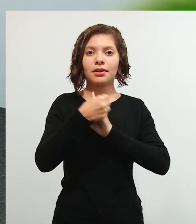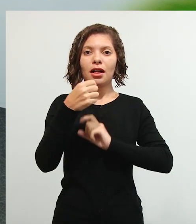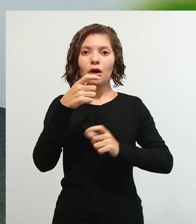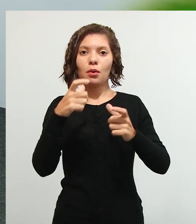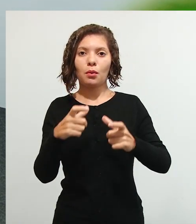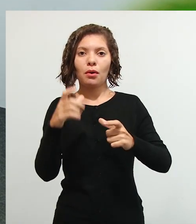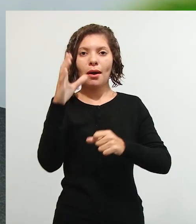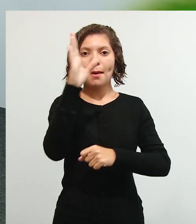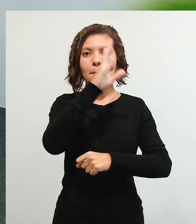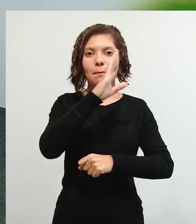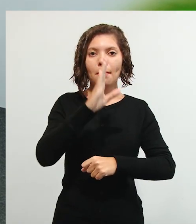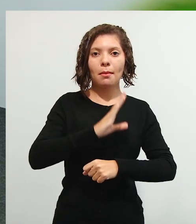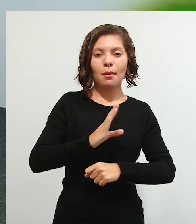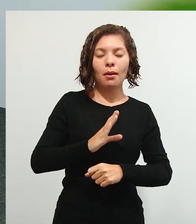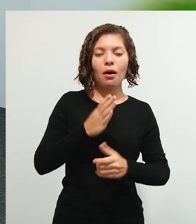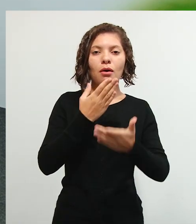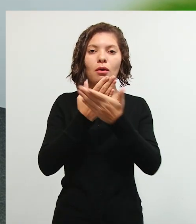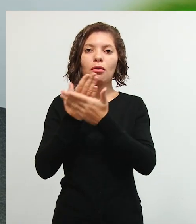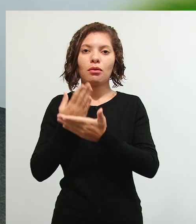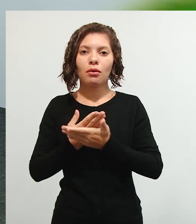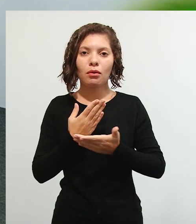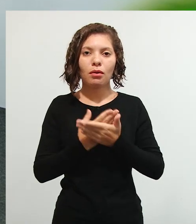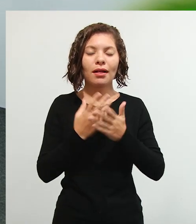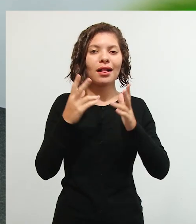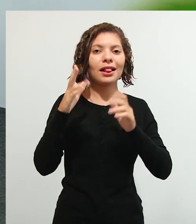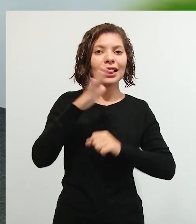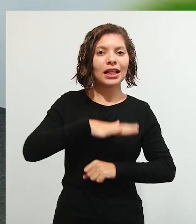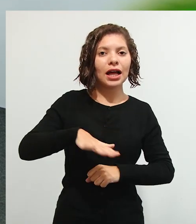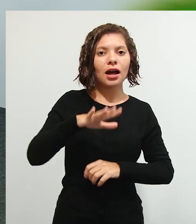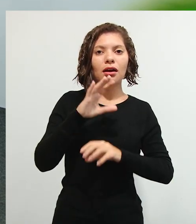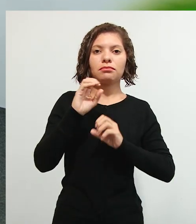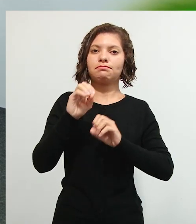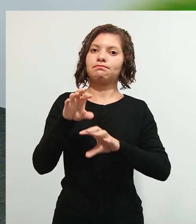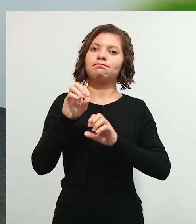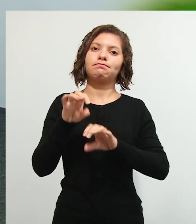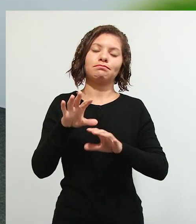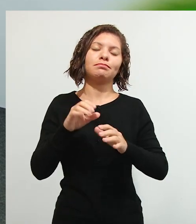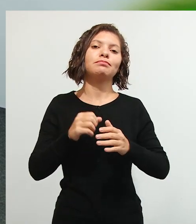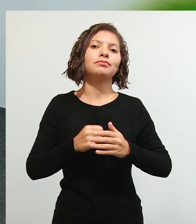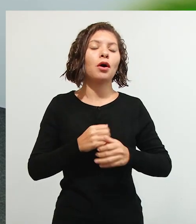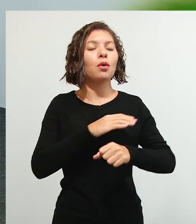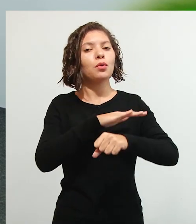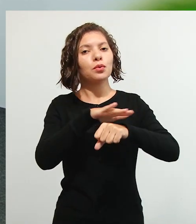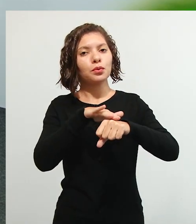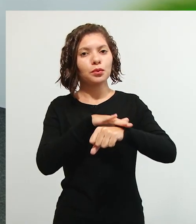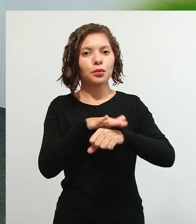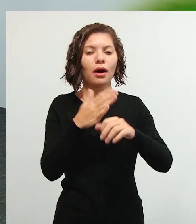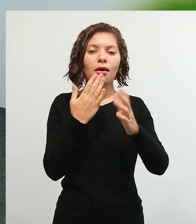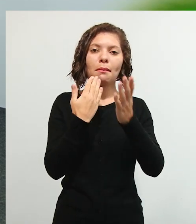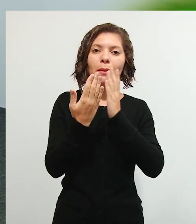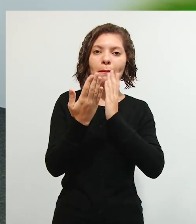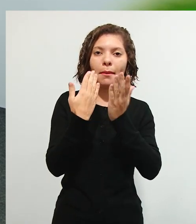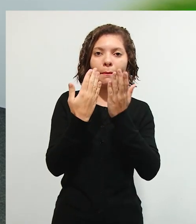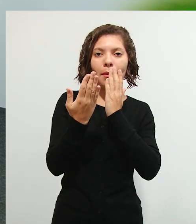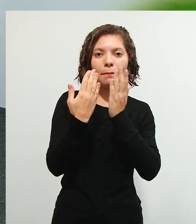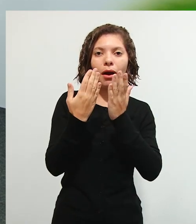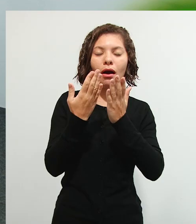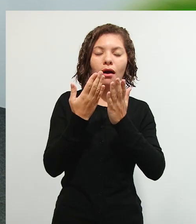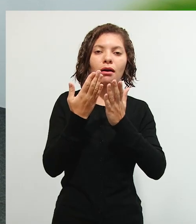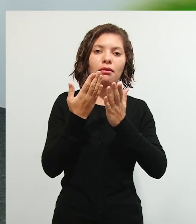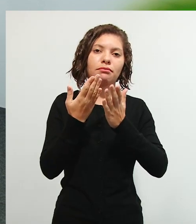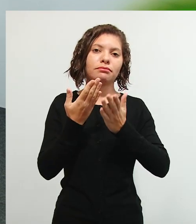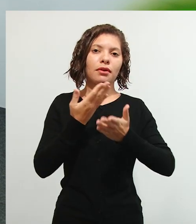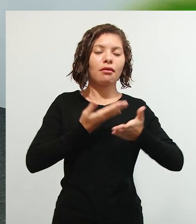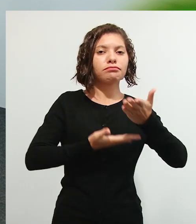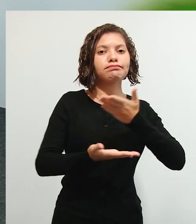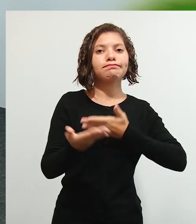brasileira. E vamos explorar isso a partir do ponto de vista da educação. Vamos ficar aqui um tempinho, né? Essa interação